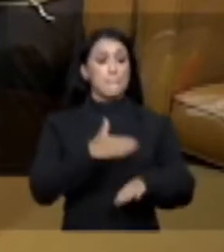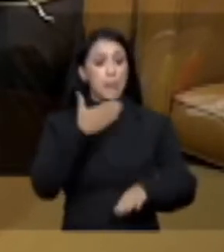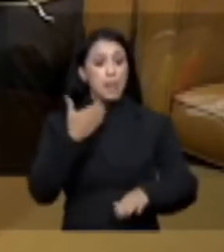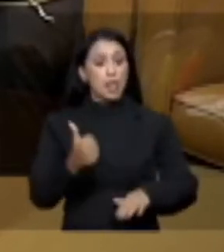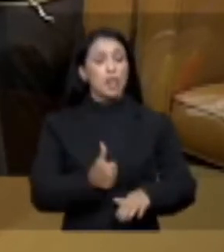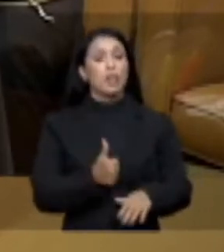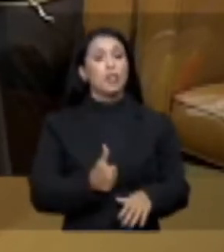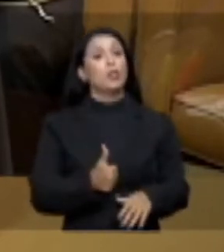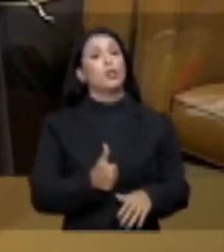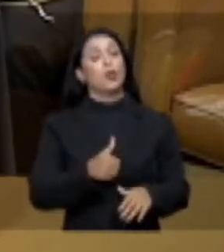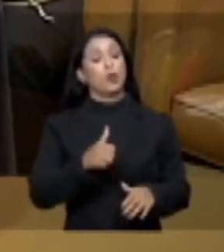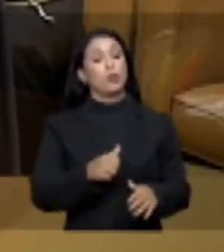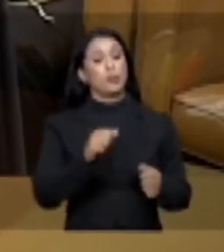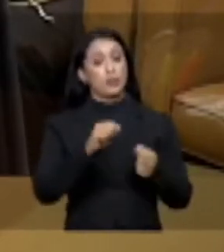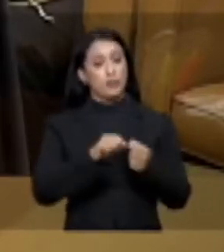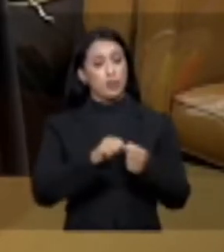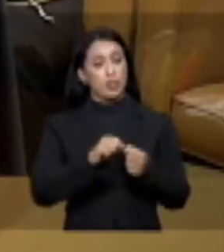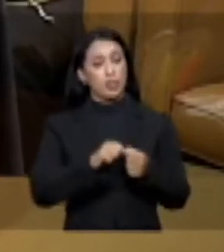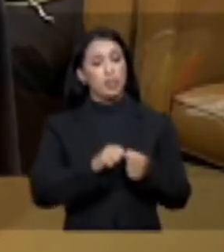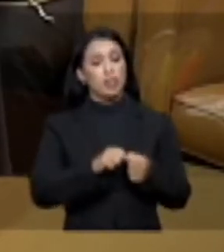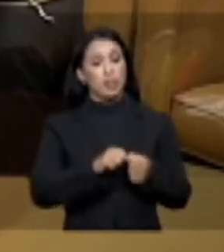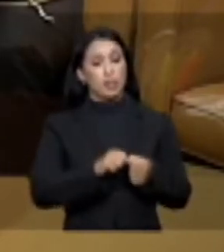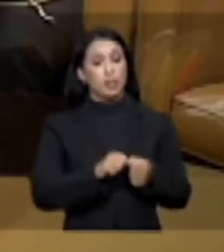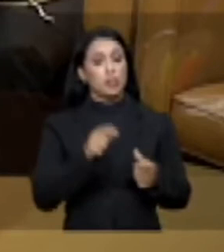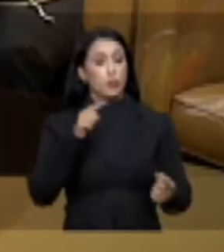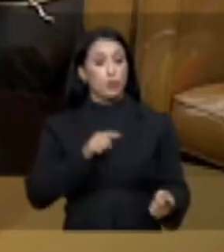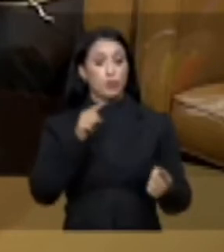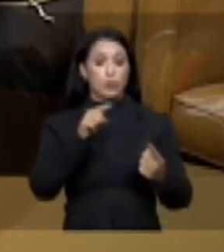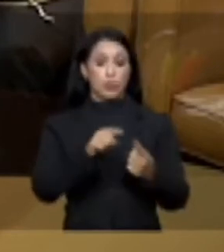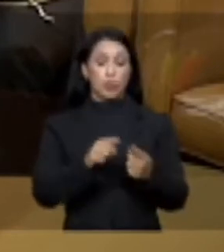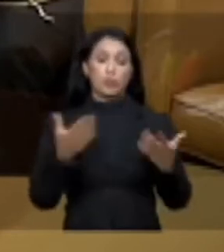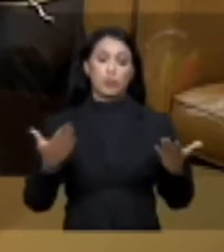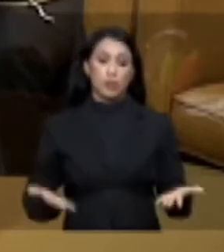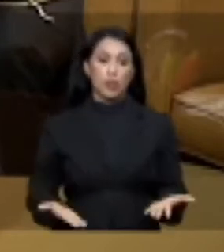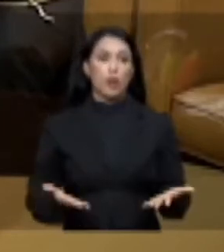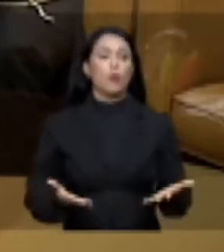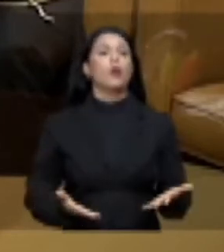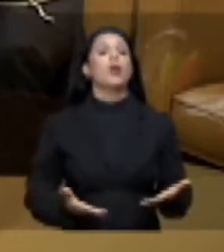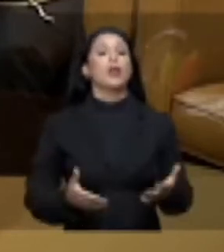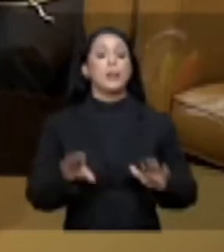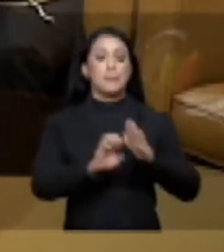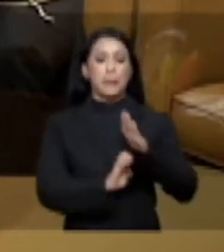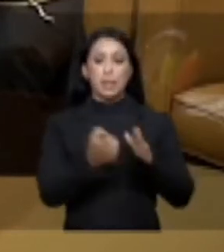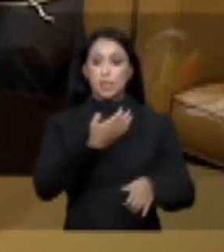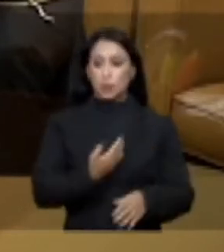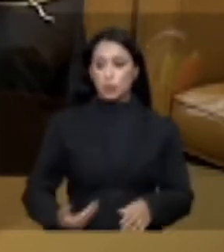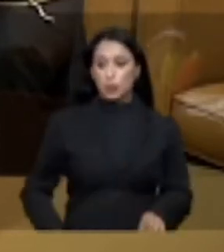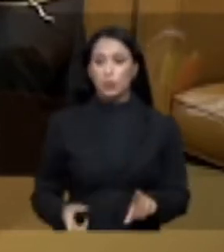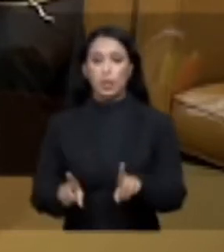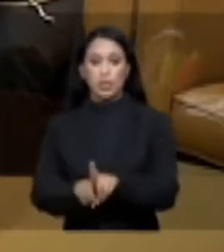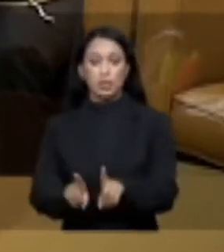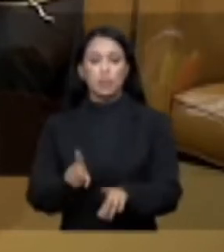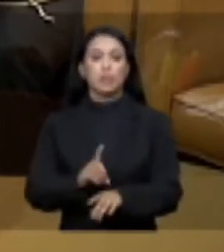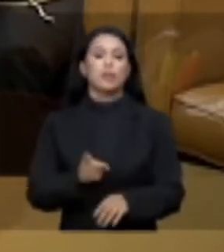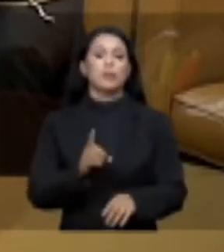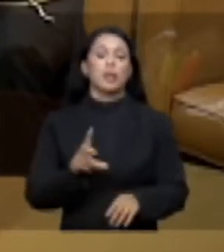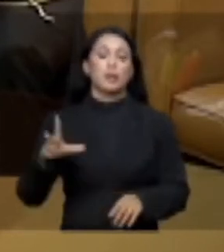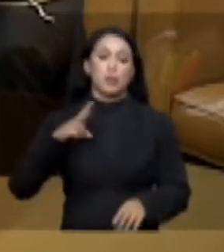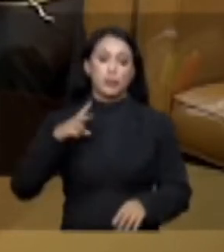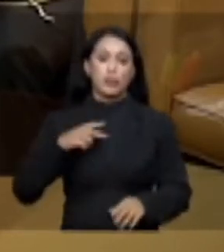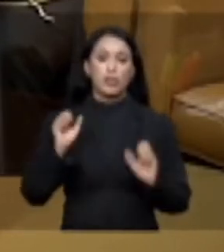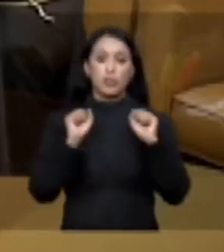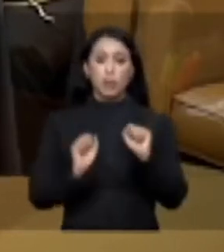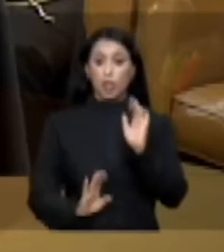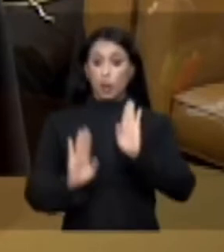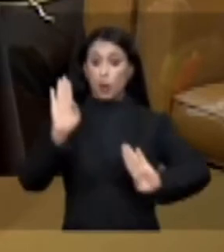melhor cumprir as metas de universalização. Portanto, tanto empresas públicas, repito, quanto empresas privadas podem concorrer e